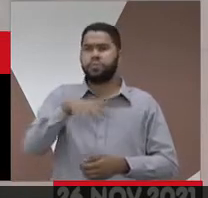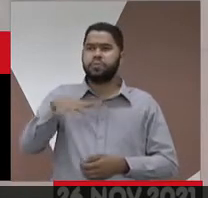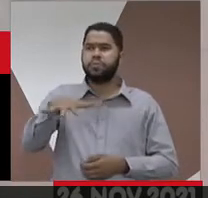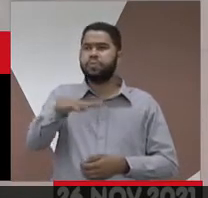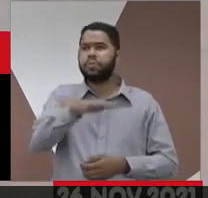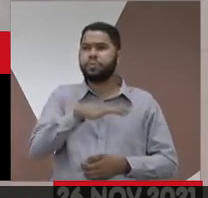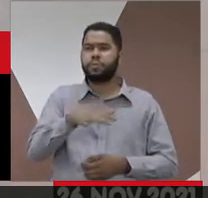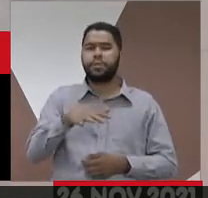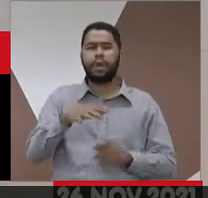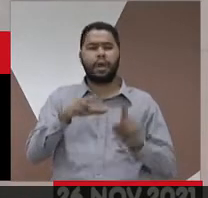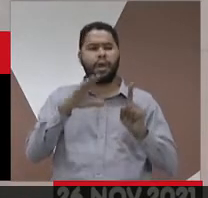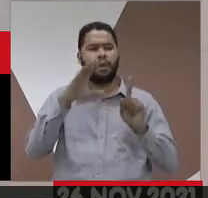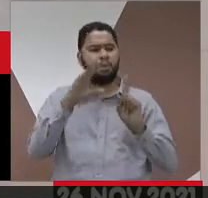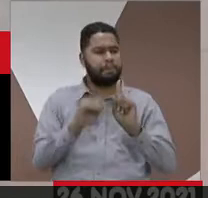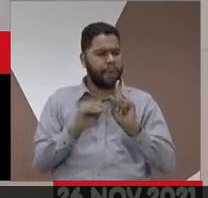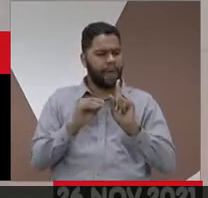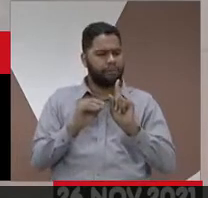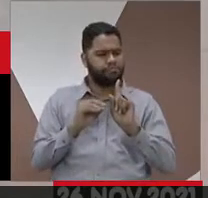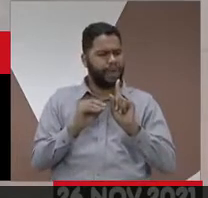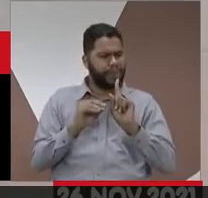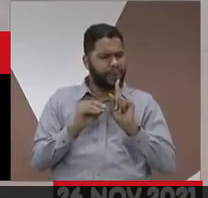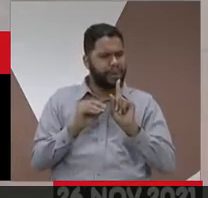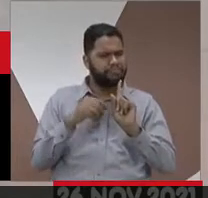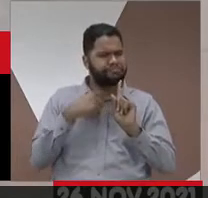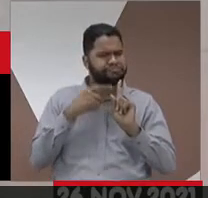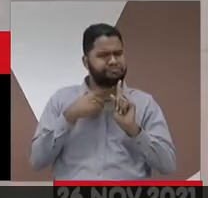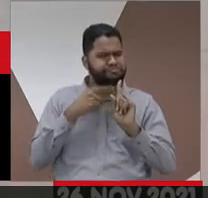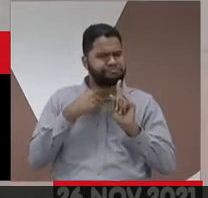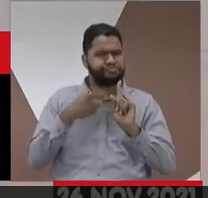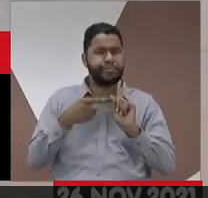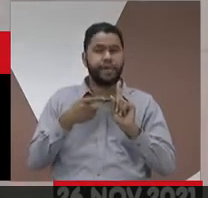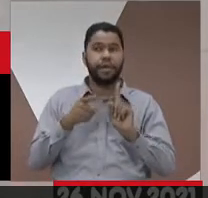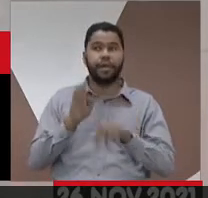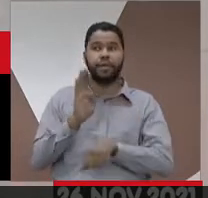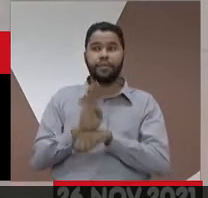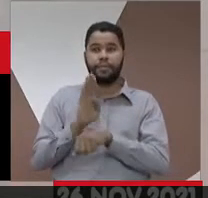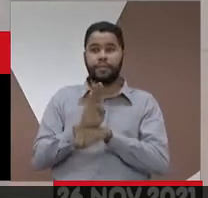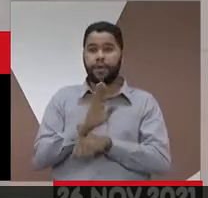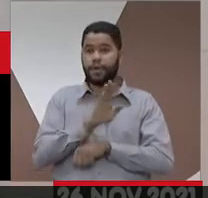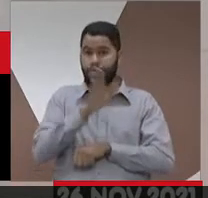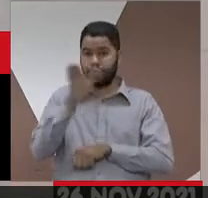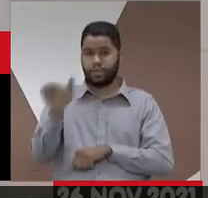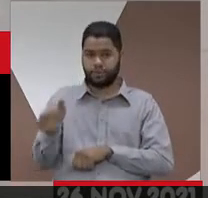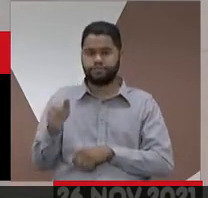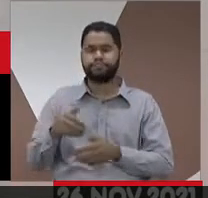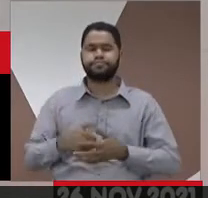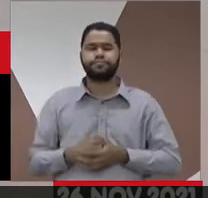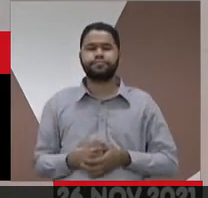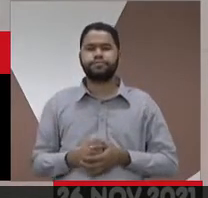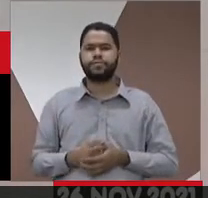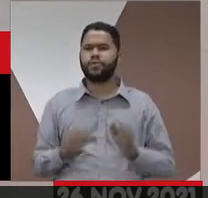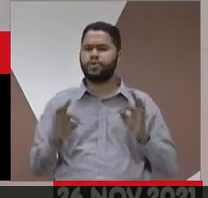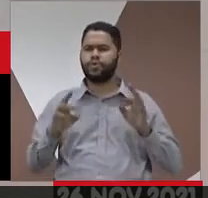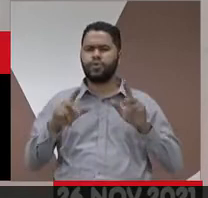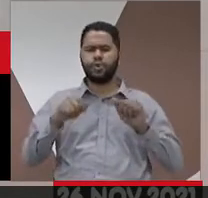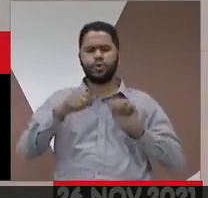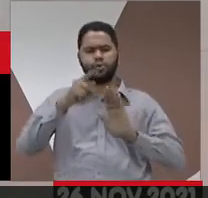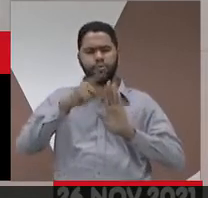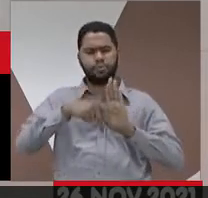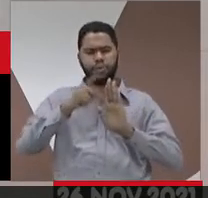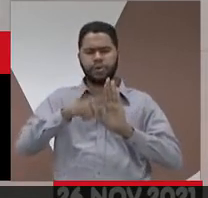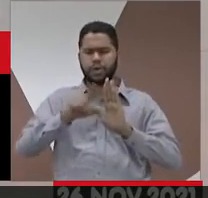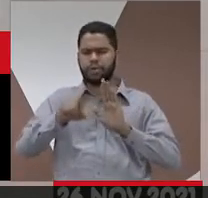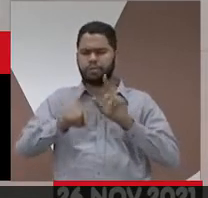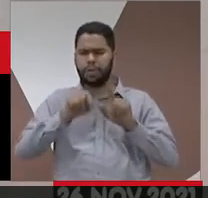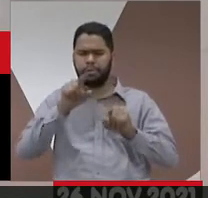desliga o nosso canal para falar. Quando vieram em Betim, nós tínhamos todo o projeto